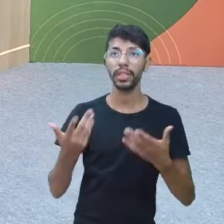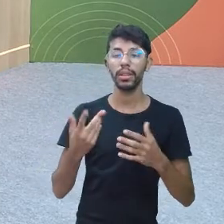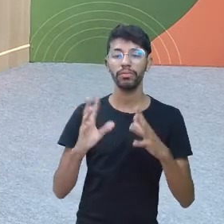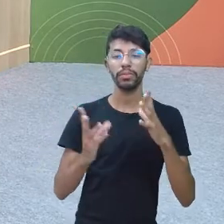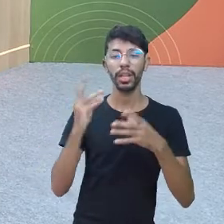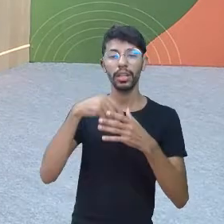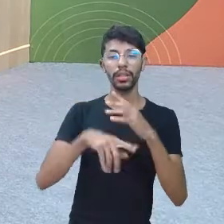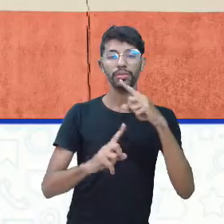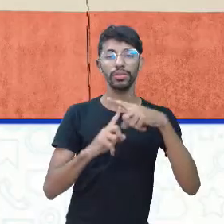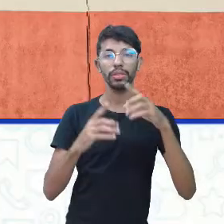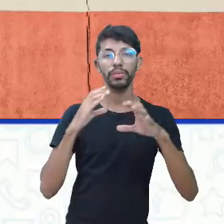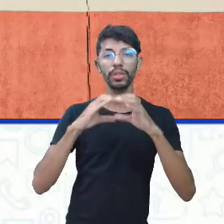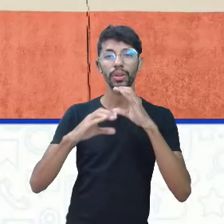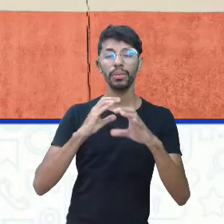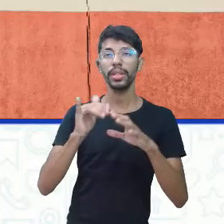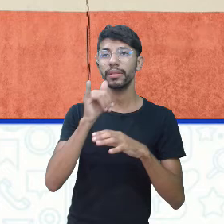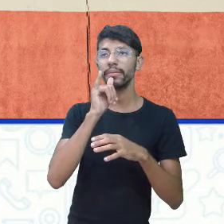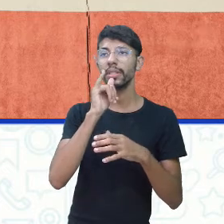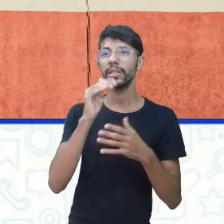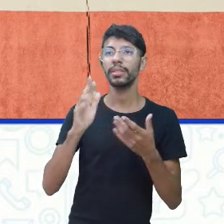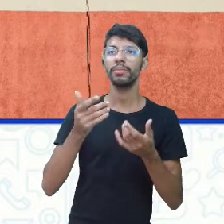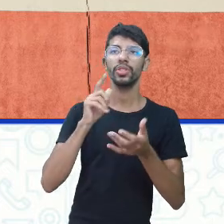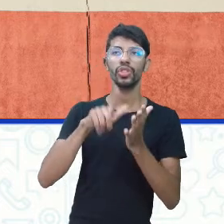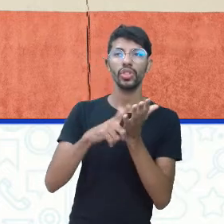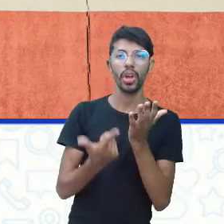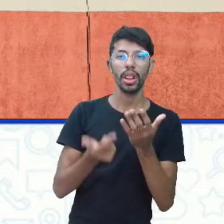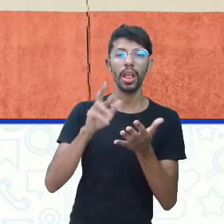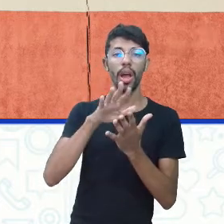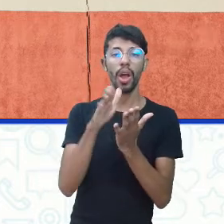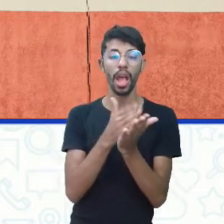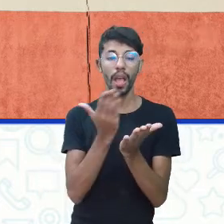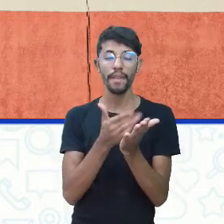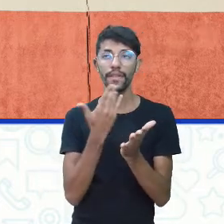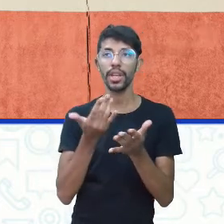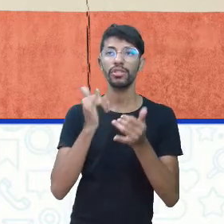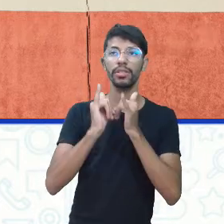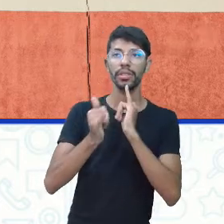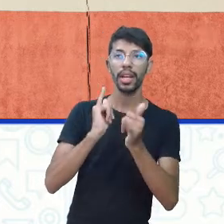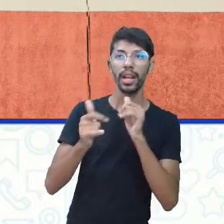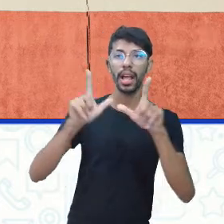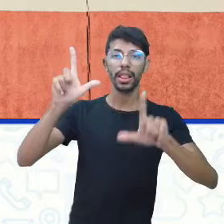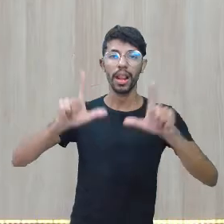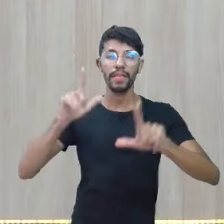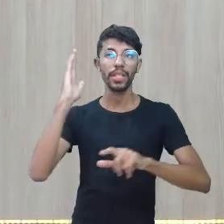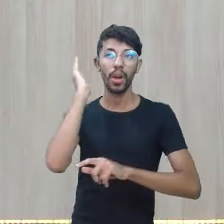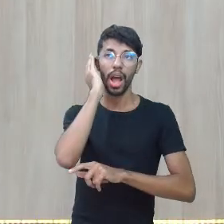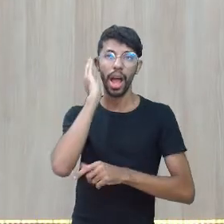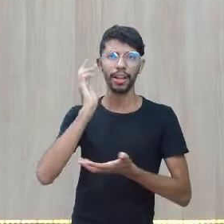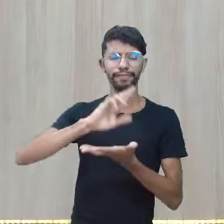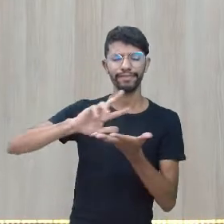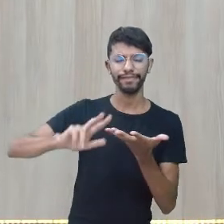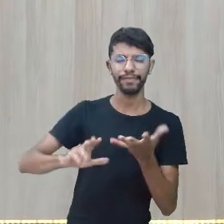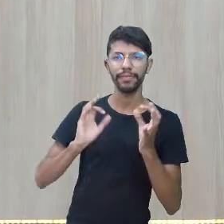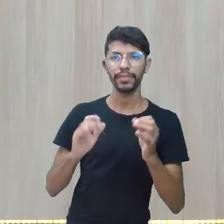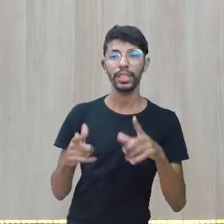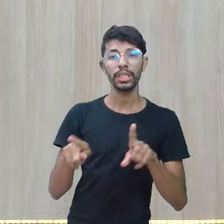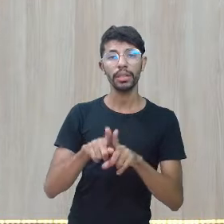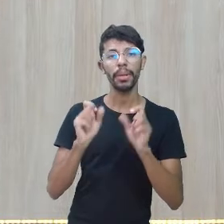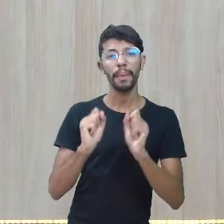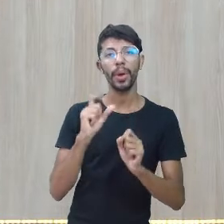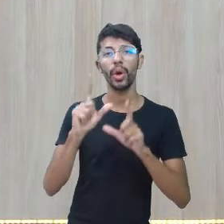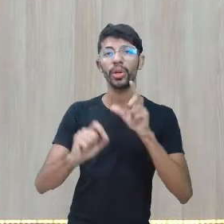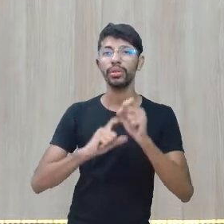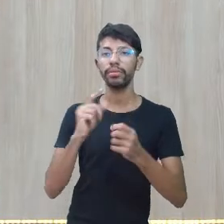comunicação, nos jornais, nas revistas, na internet, na televisão, no rádio, dentre outros, tá certo? Ele pode aparecer também em